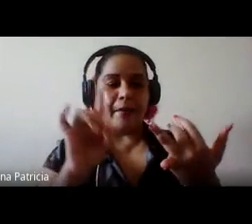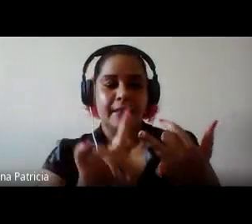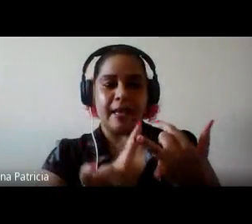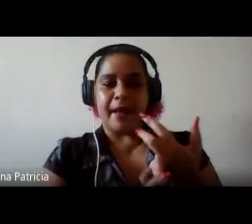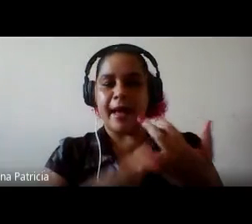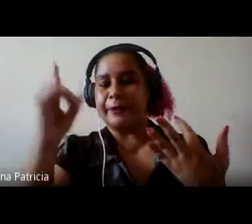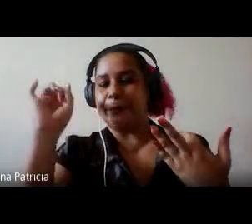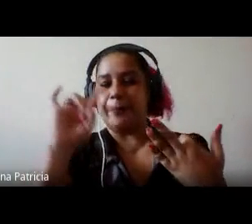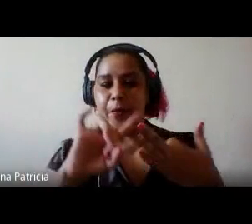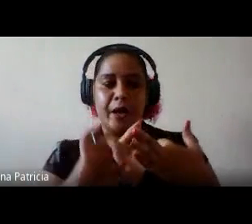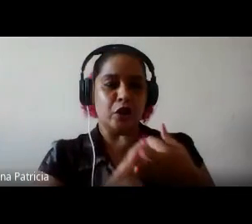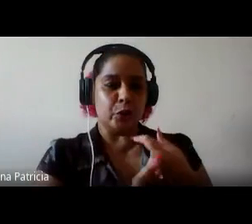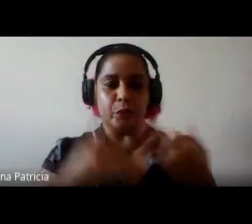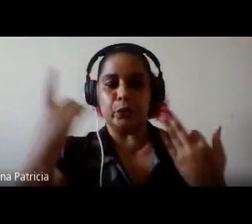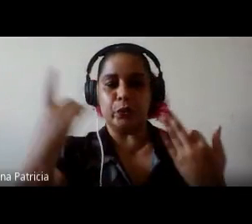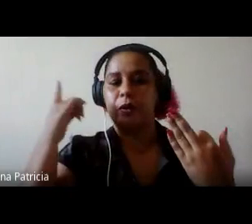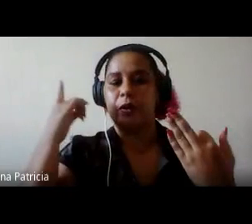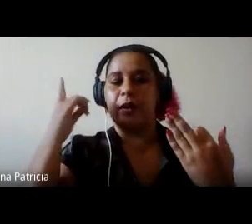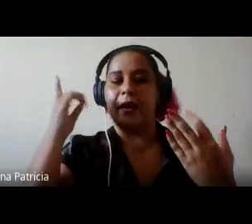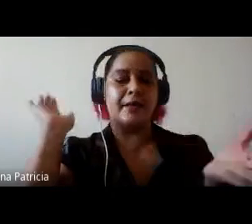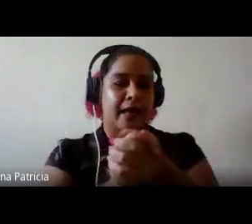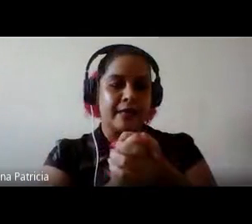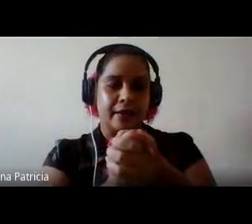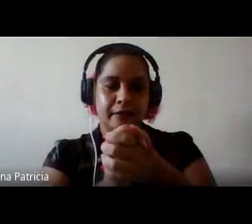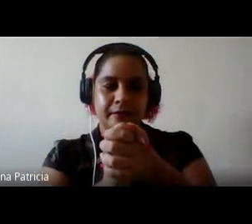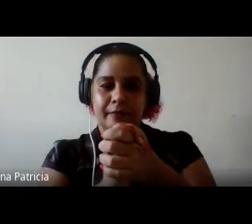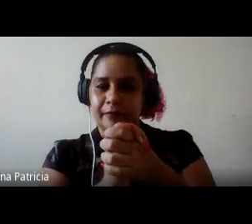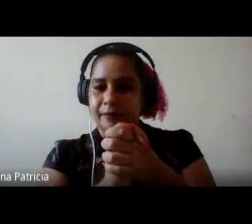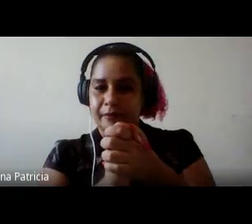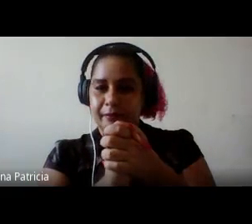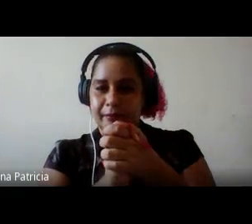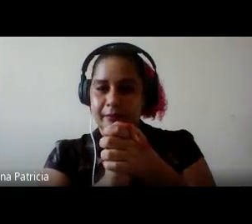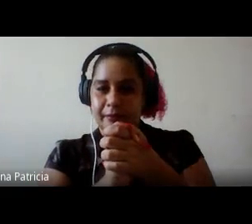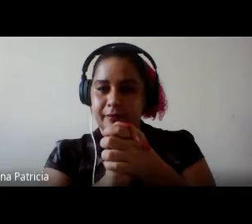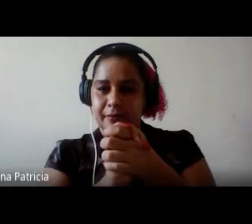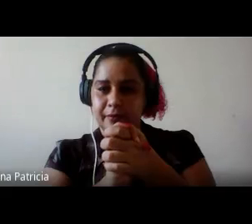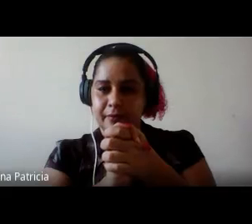Casado, amancebado, mora junto, é o sinal de casado.